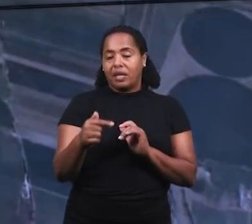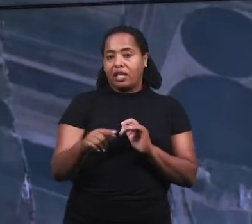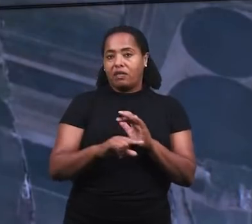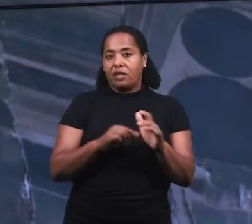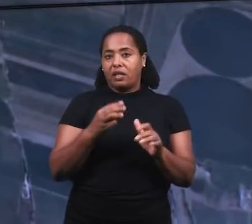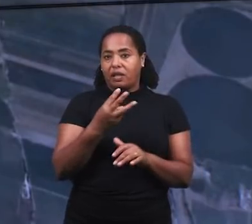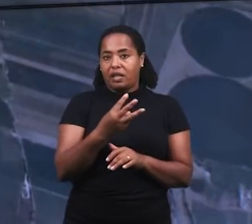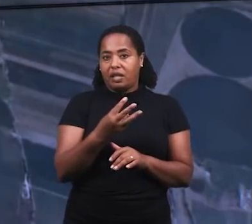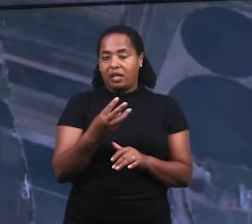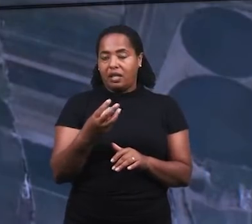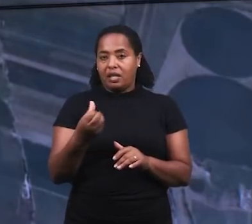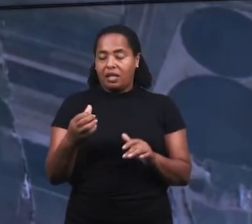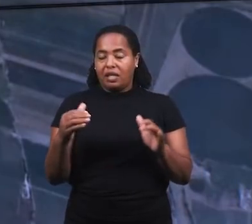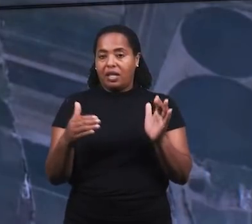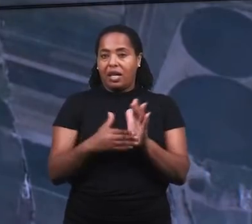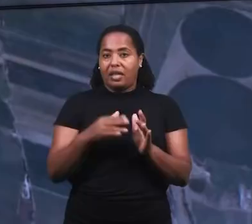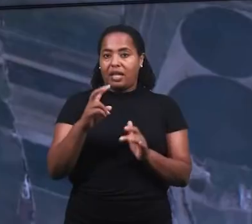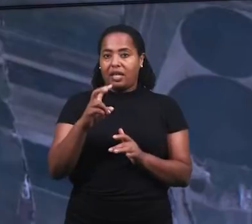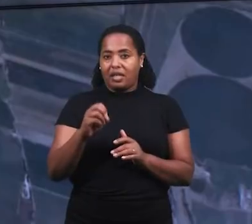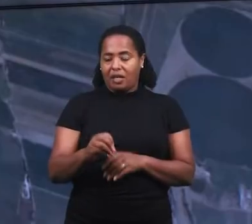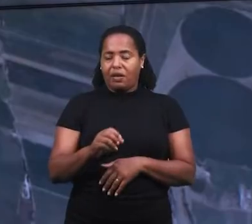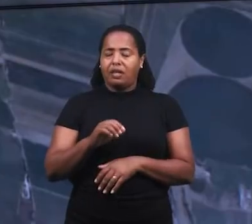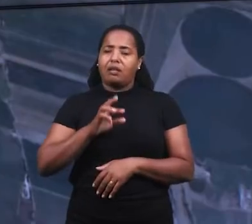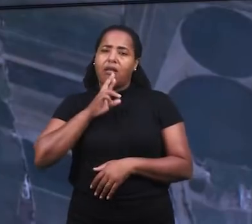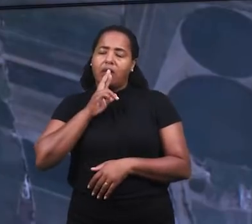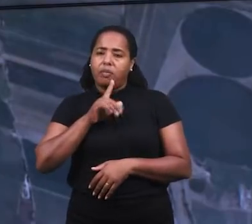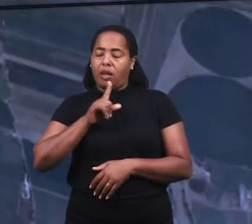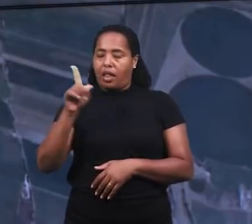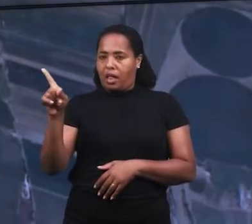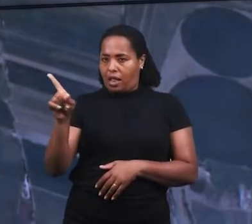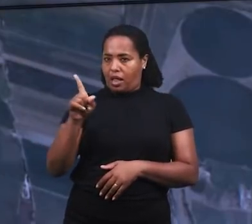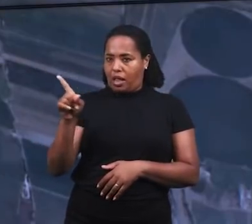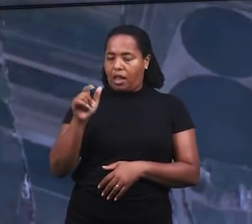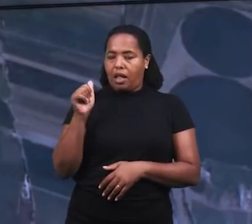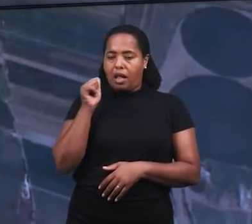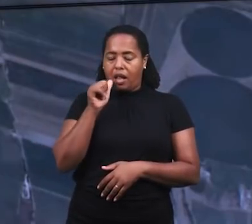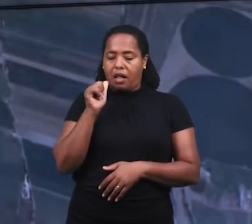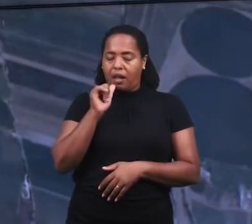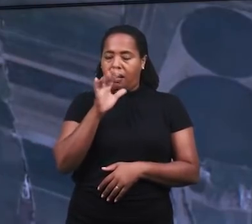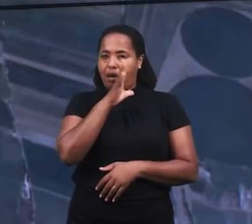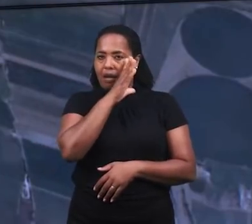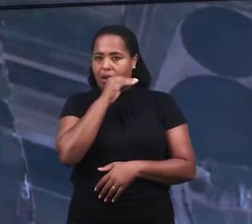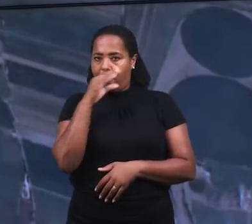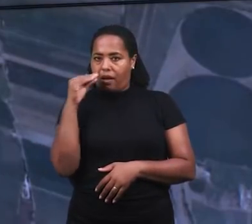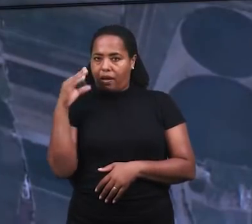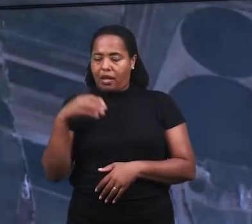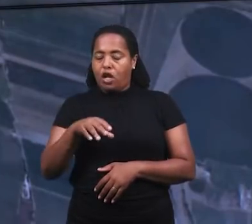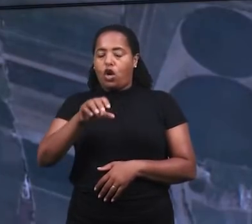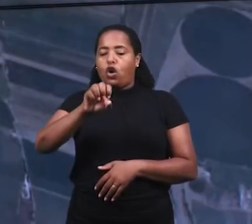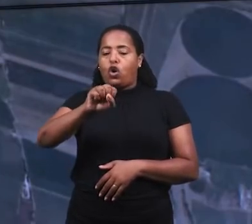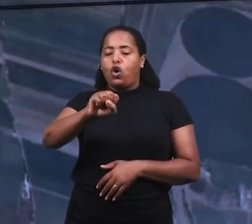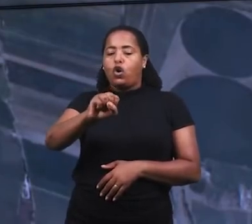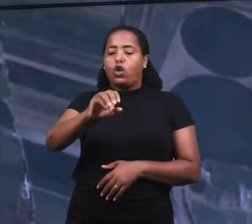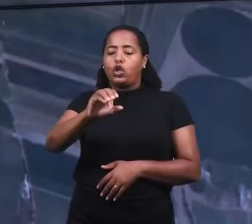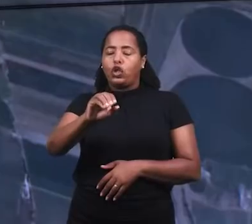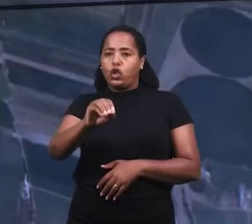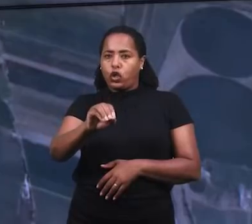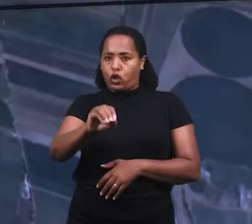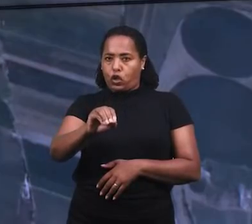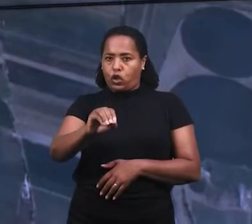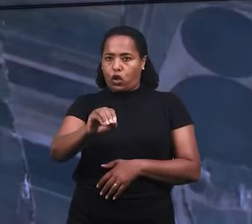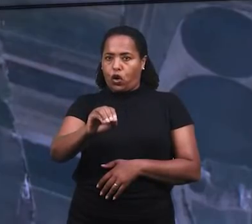7, versos 36 a 50. E quem vai dar essa resposta, então, é a nossa irmã lá de Cartaxo, que é